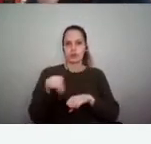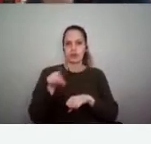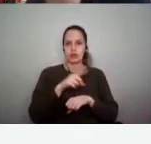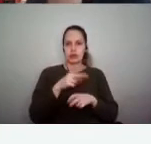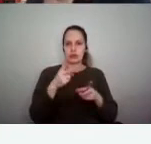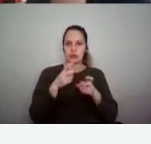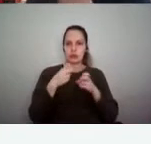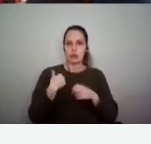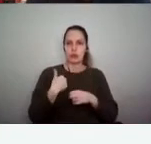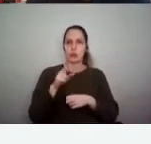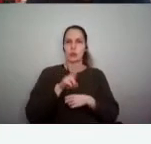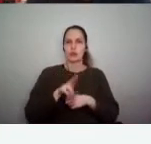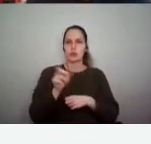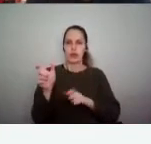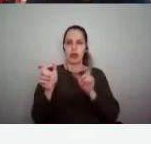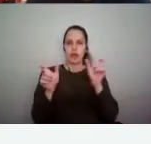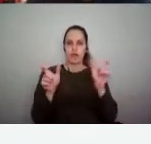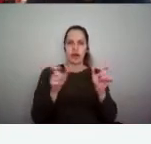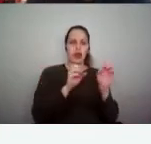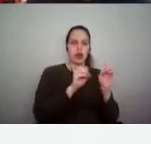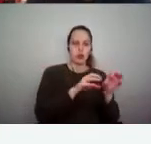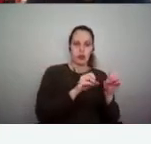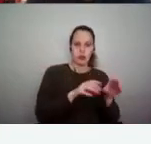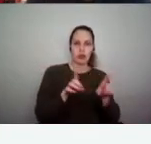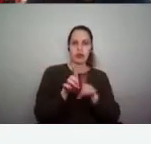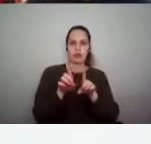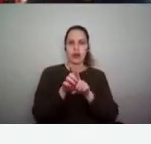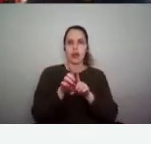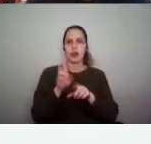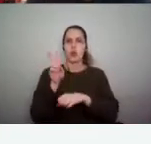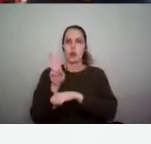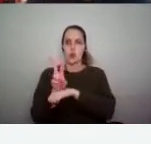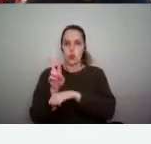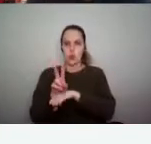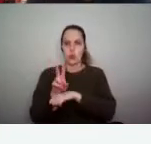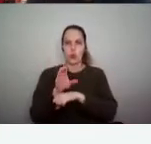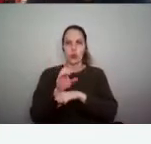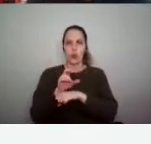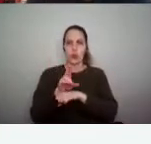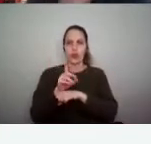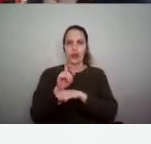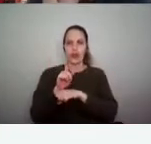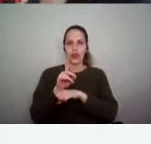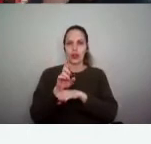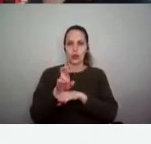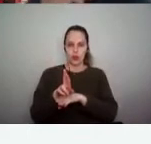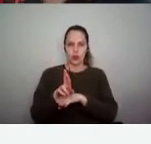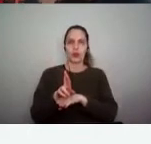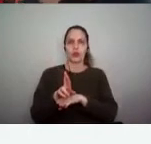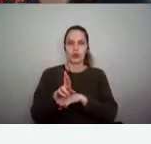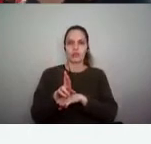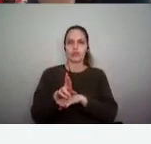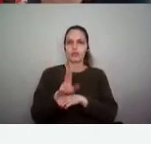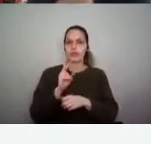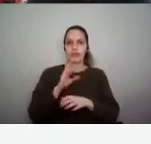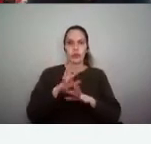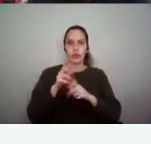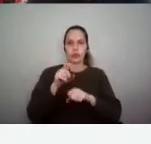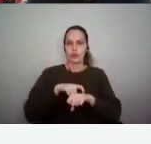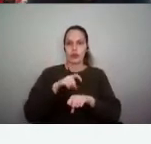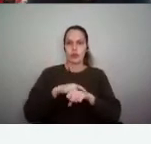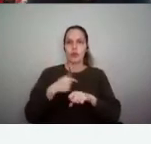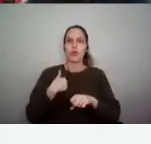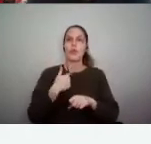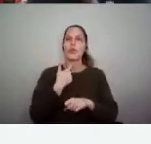o tempo todo, e eu gosto muito de brincar com assemblagens e bricolagem de coisas, né? Eu já me experimentei, por exemplo,